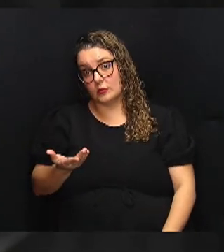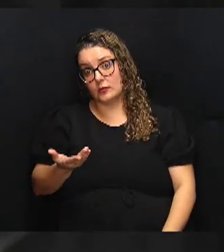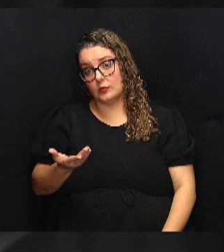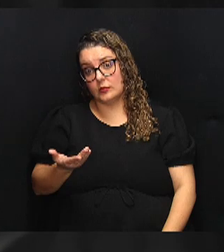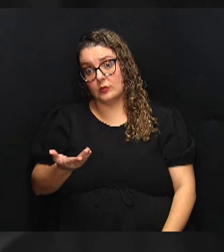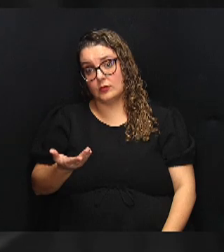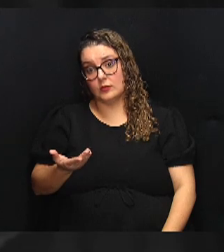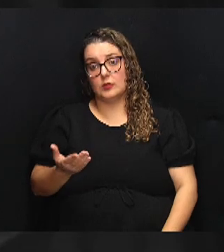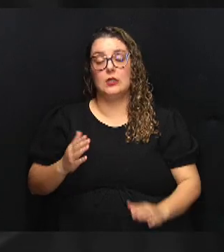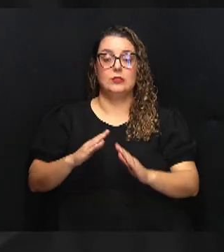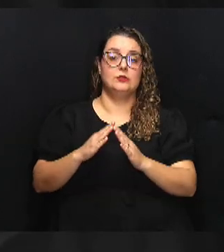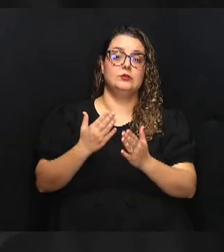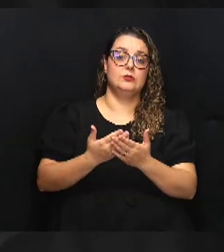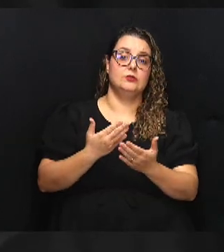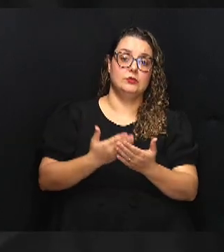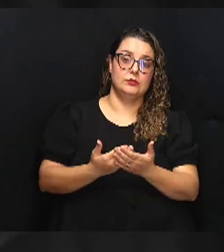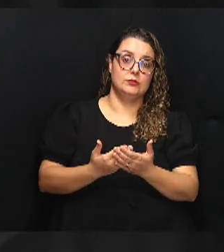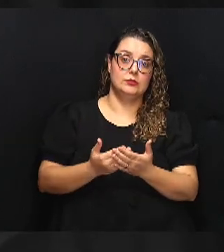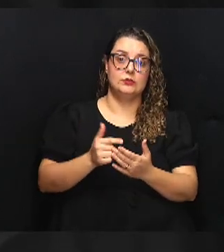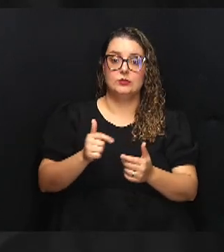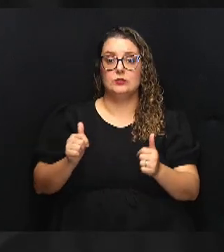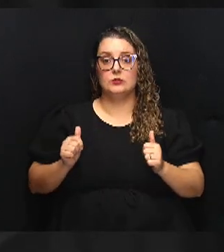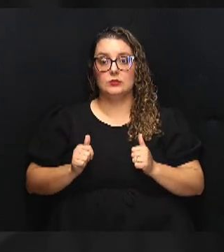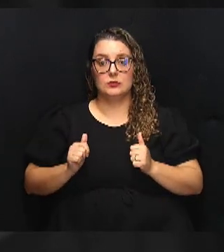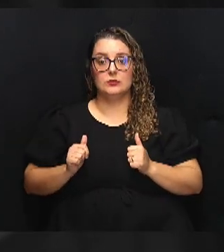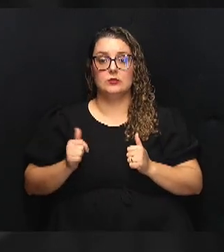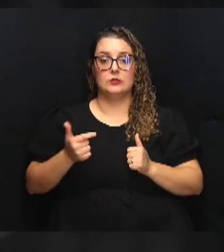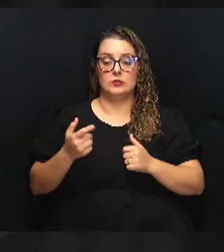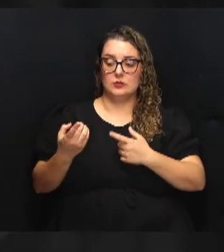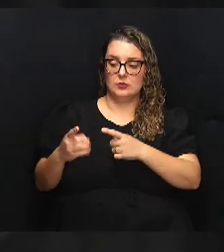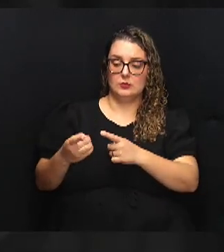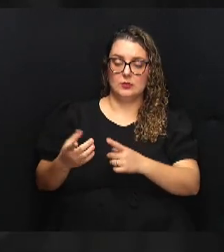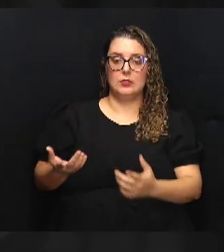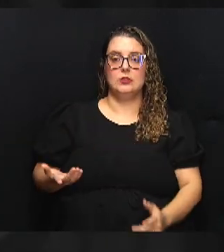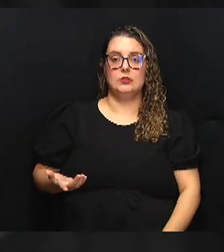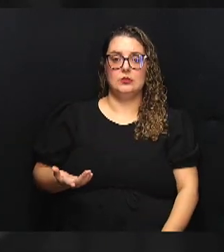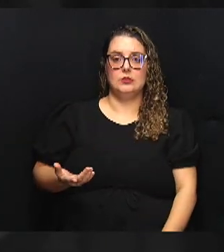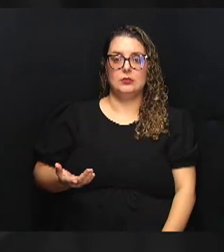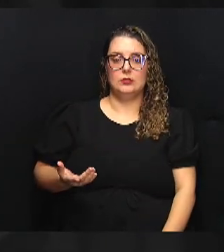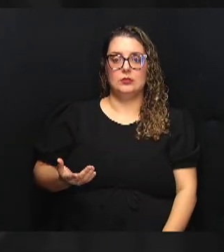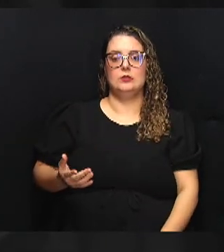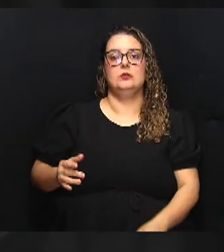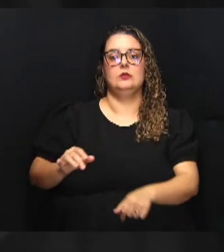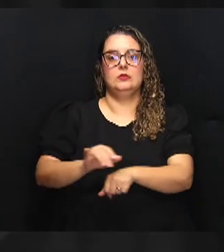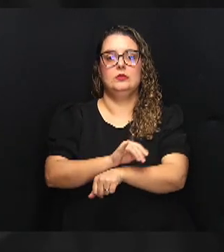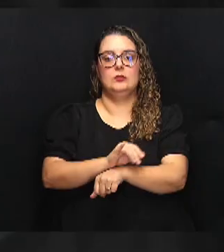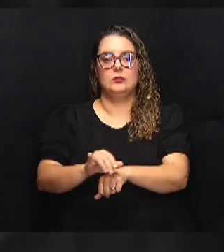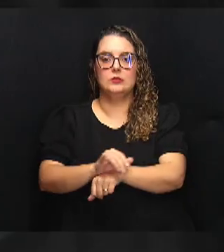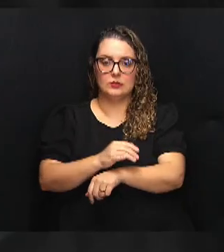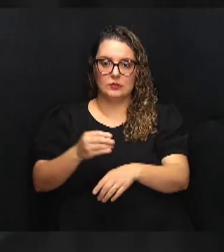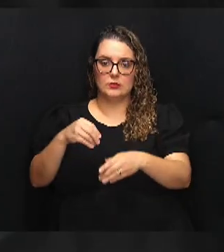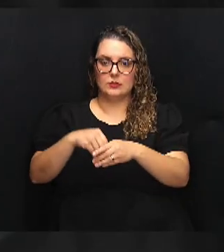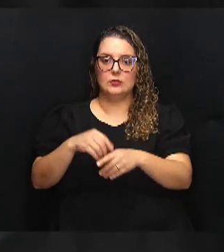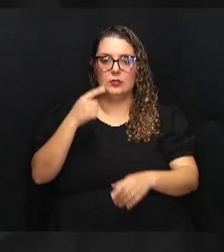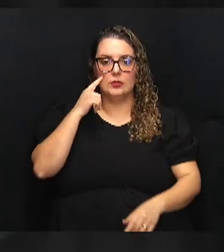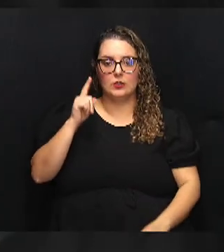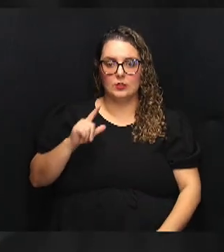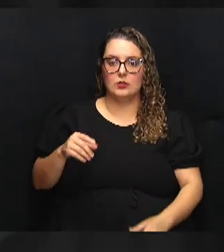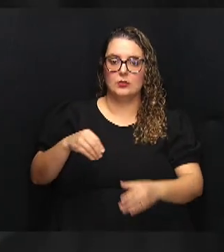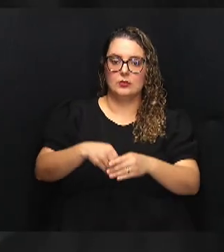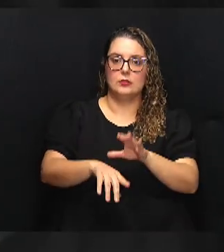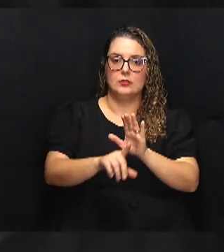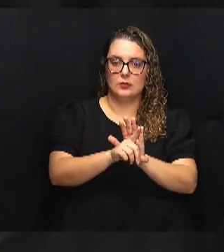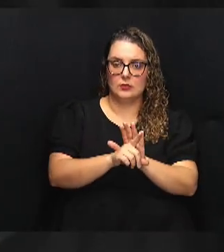a escola, né, a escola sem partido, escola sem doutrinação, a gente cria mecanismos, né, dentro, obviamente, da